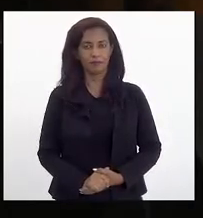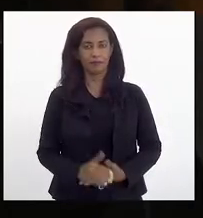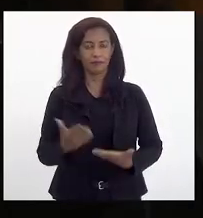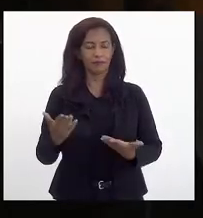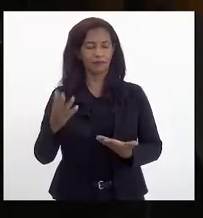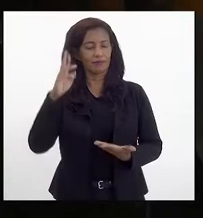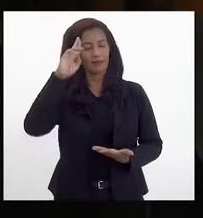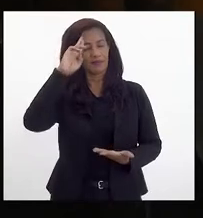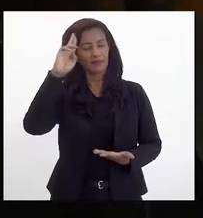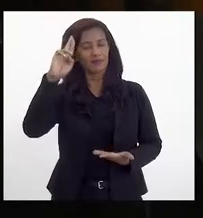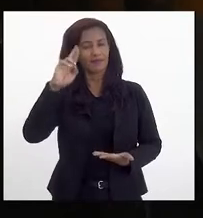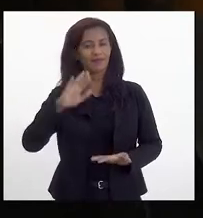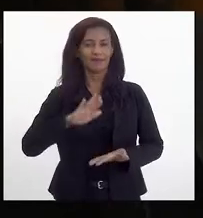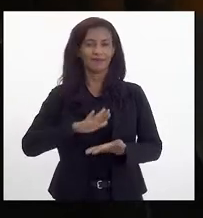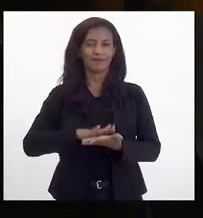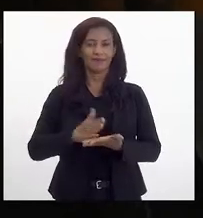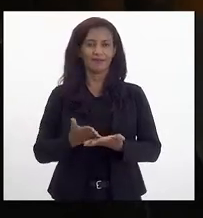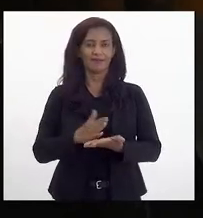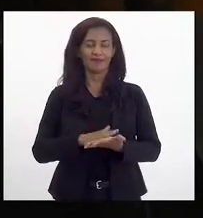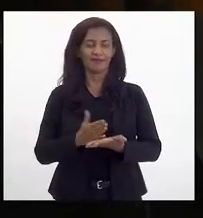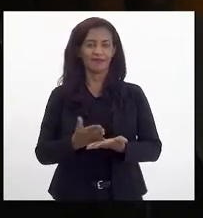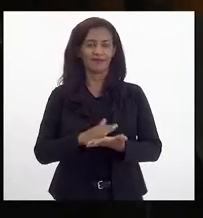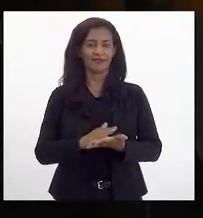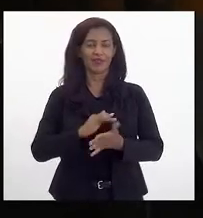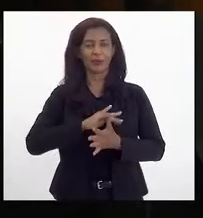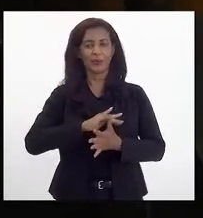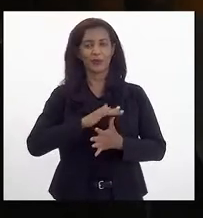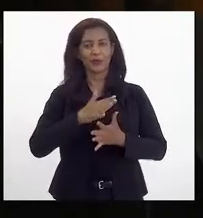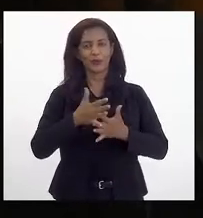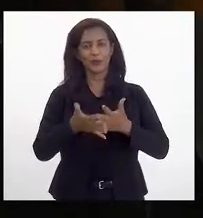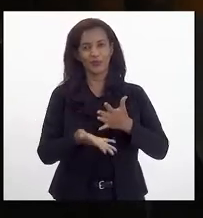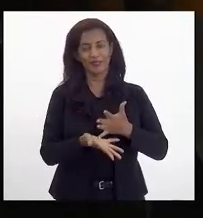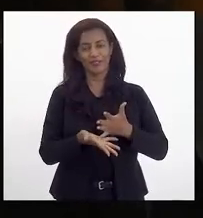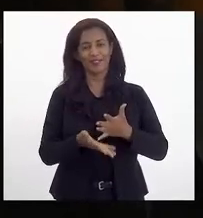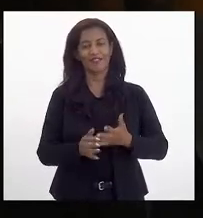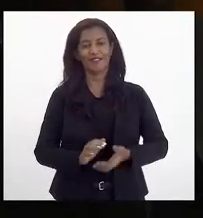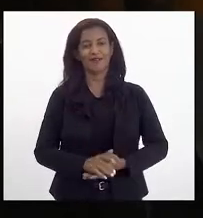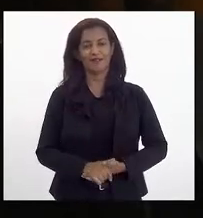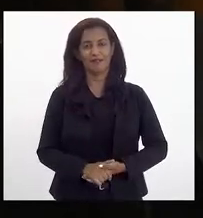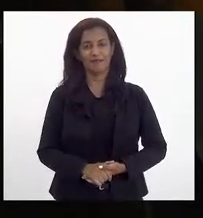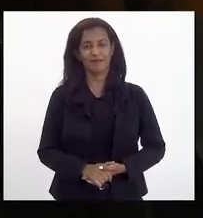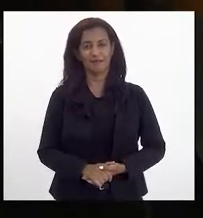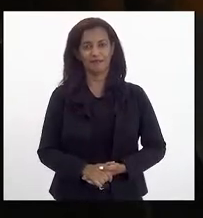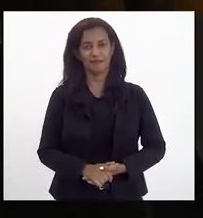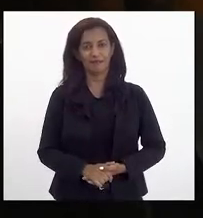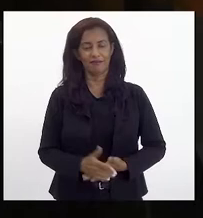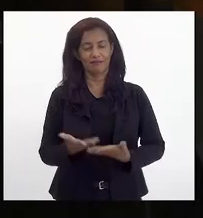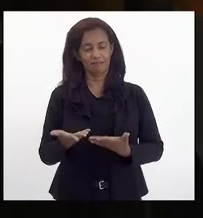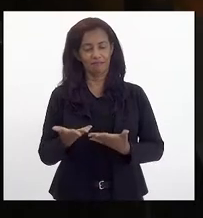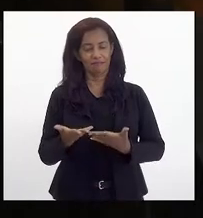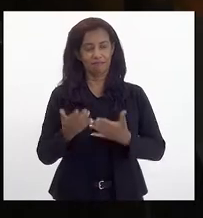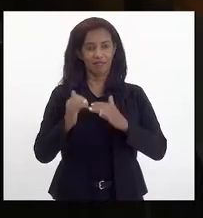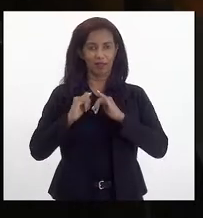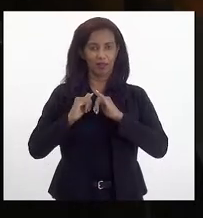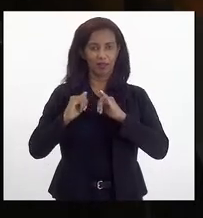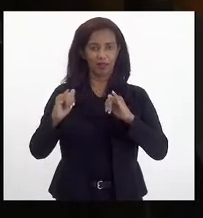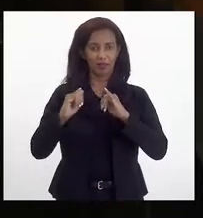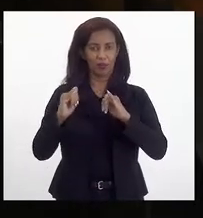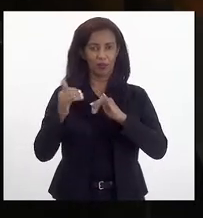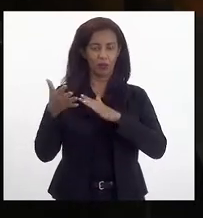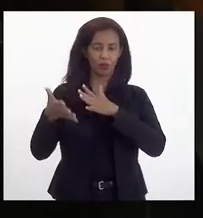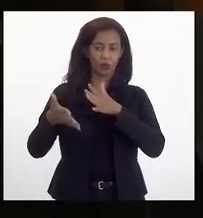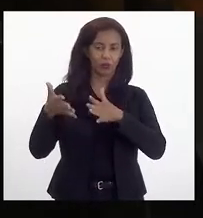senhora intérprete da linguagem de Libra, que leva a nossa voz